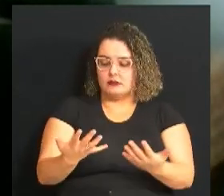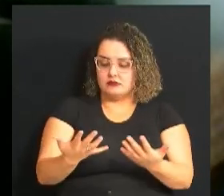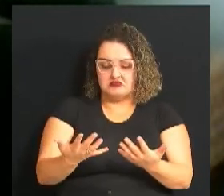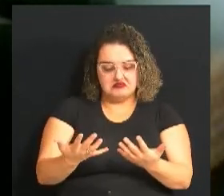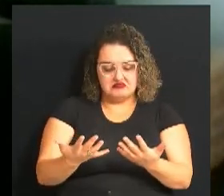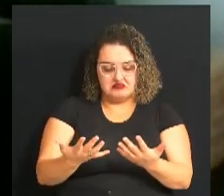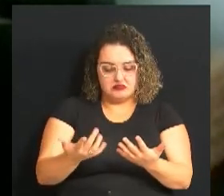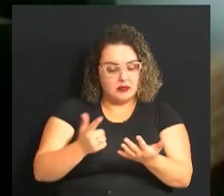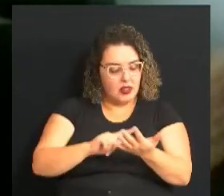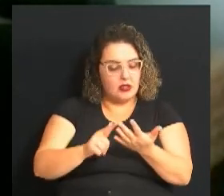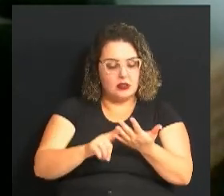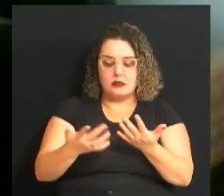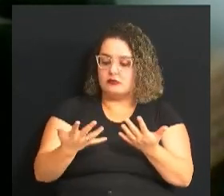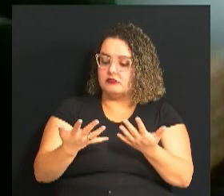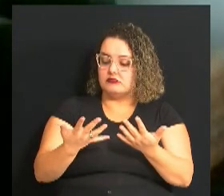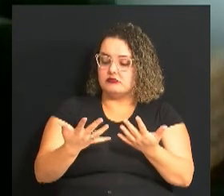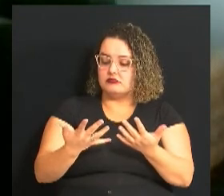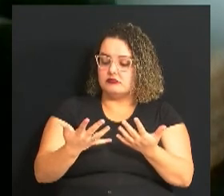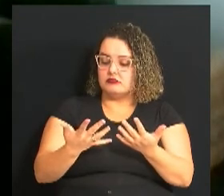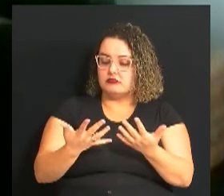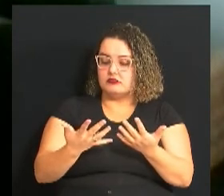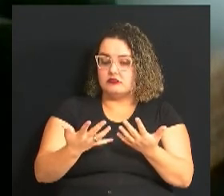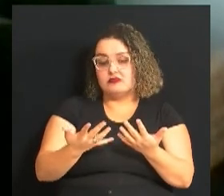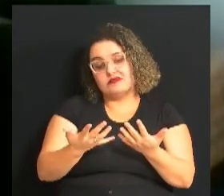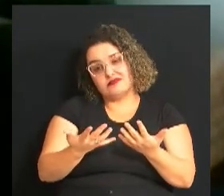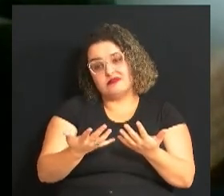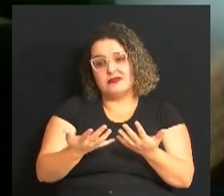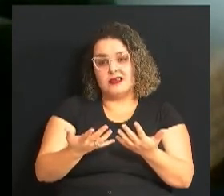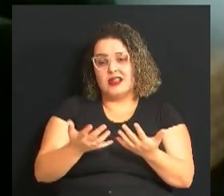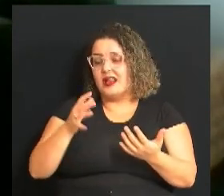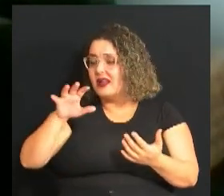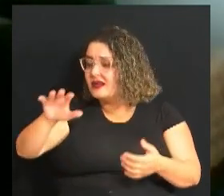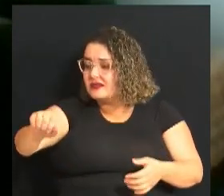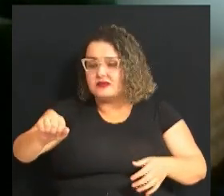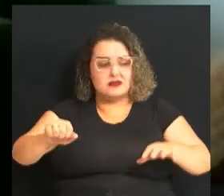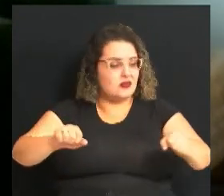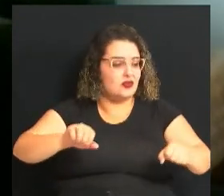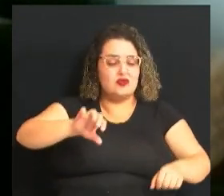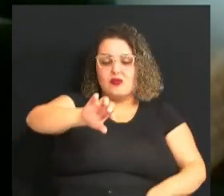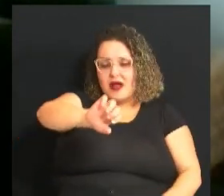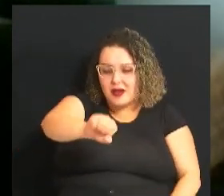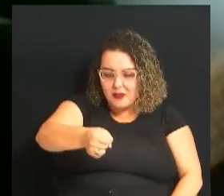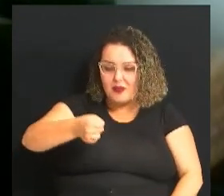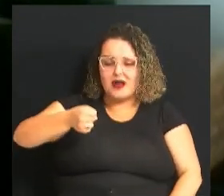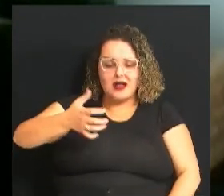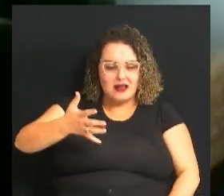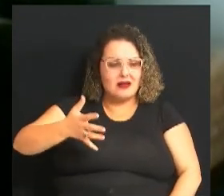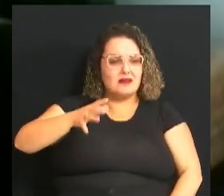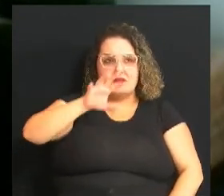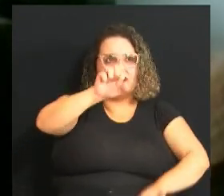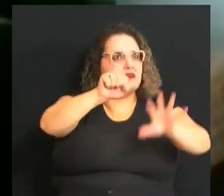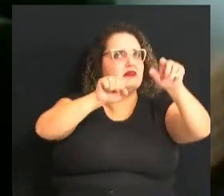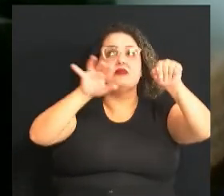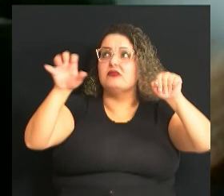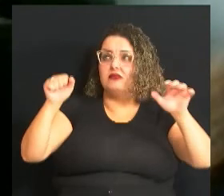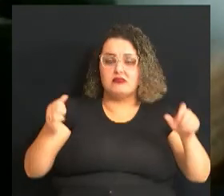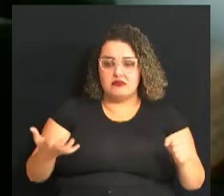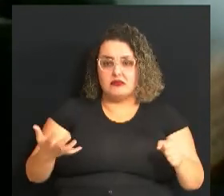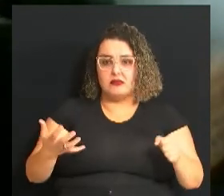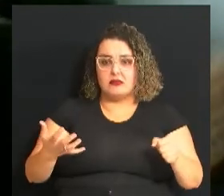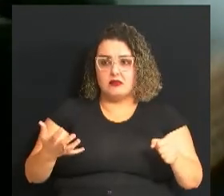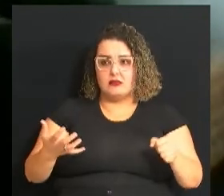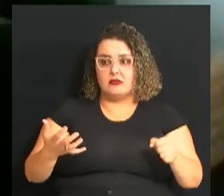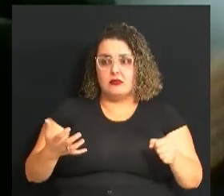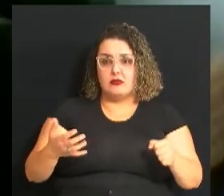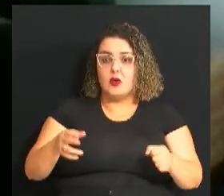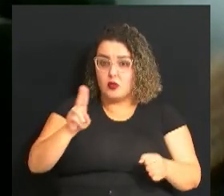mão, mas você colocou a mão em algum lugar, numa maçaneta, numa ponte, em qualquer lugar,